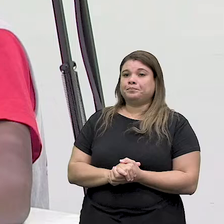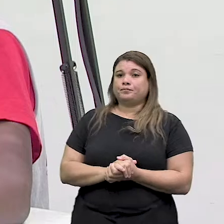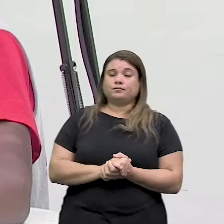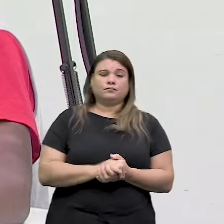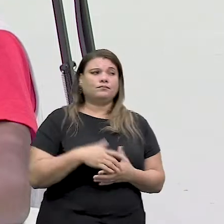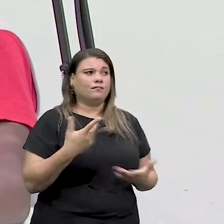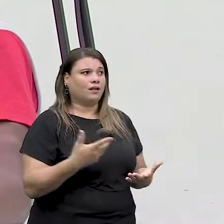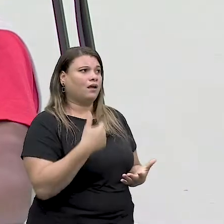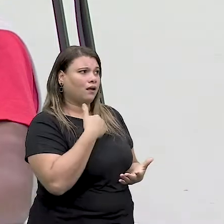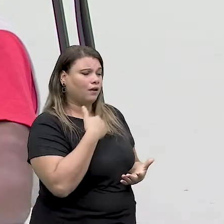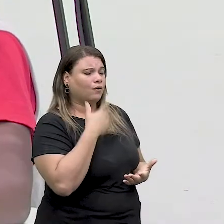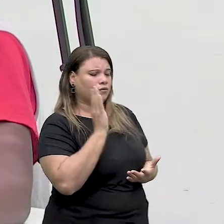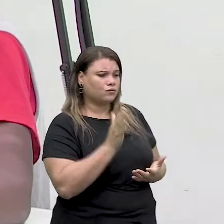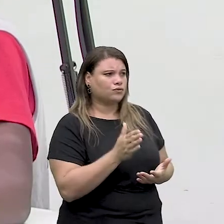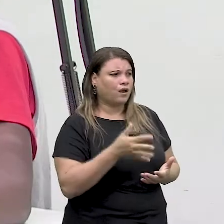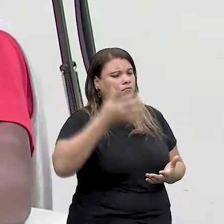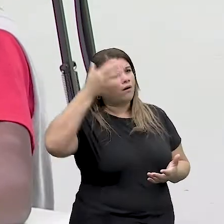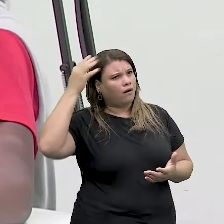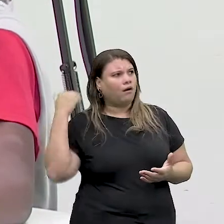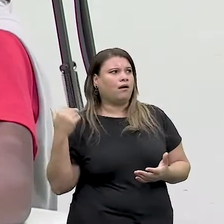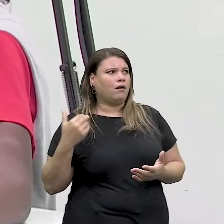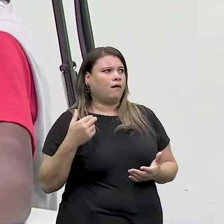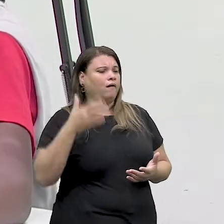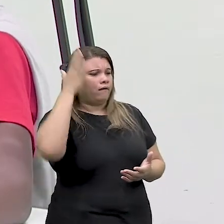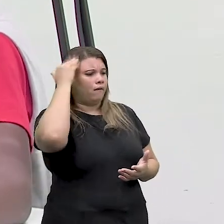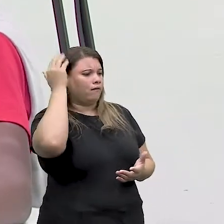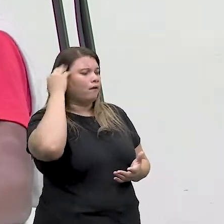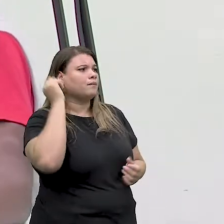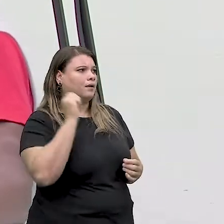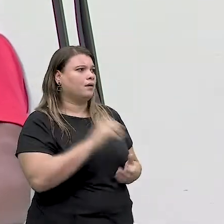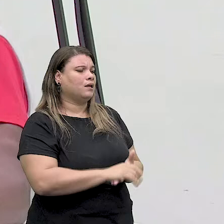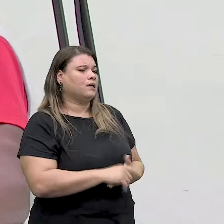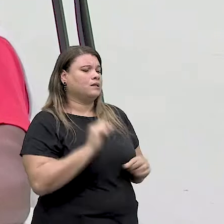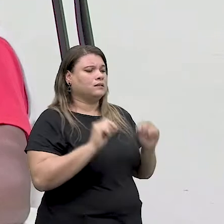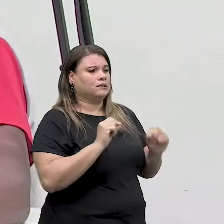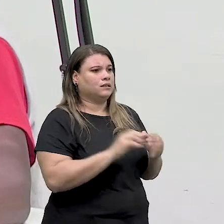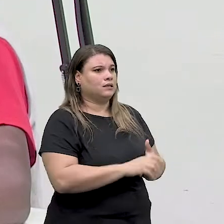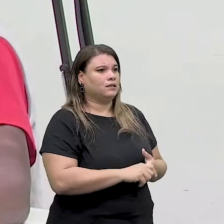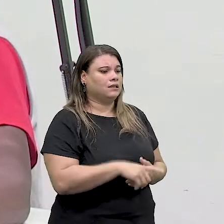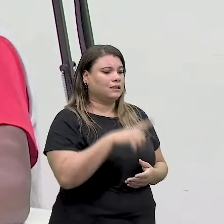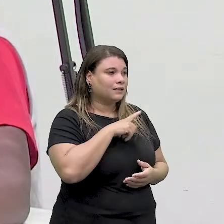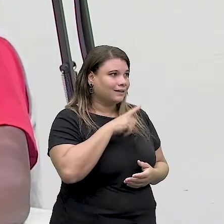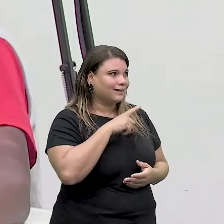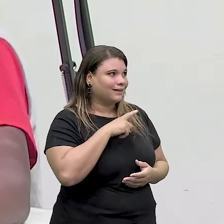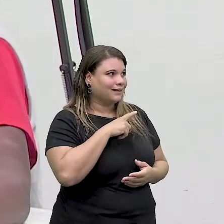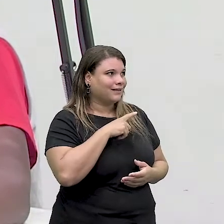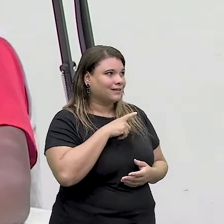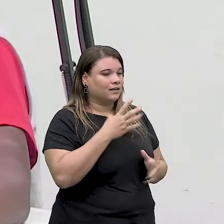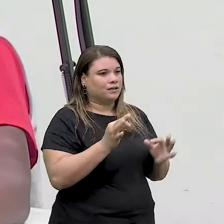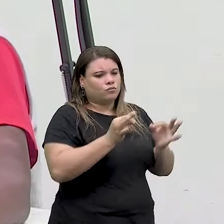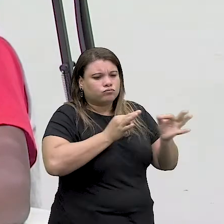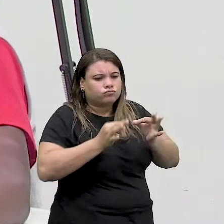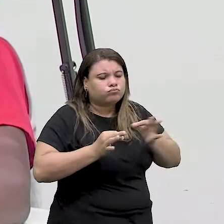logística que as empresas precisam para se estabelecer em algum local? Não, Não, né? sinceramente não. Eu também não